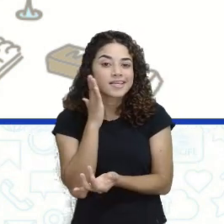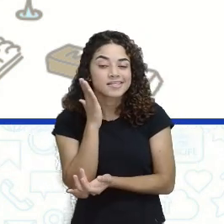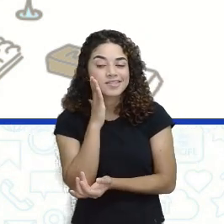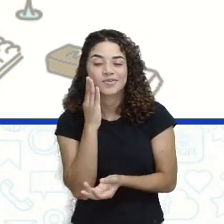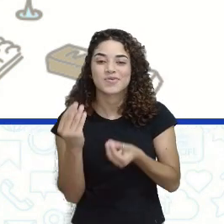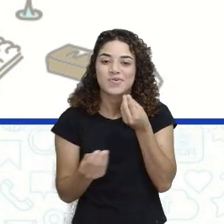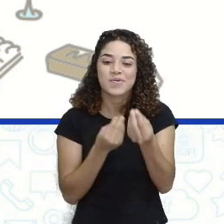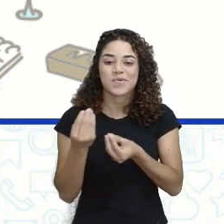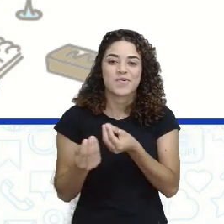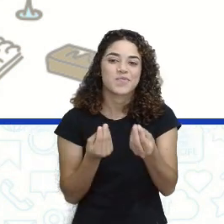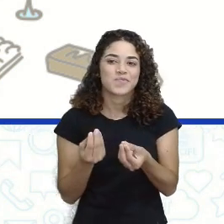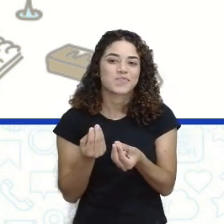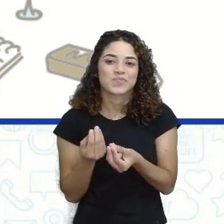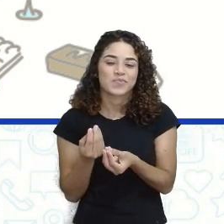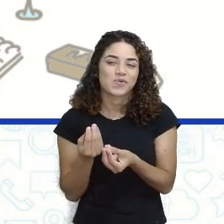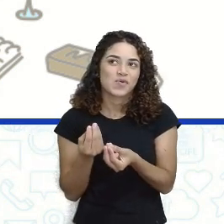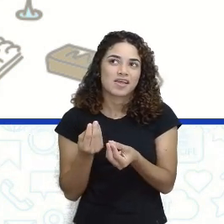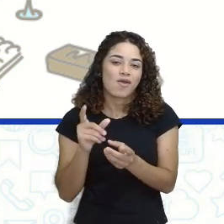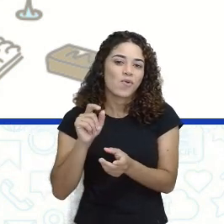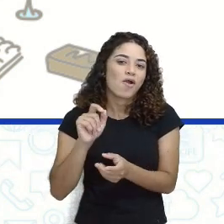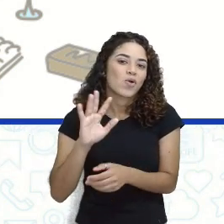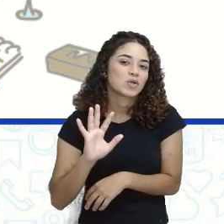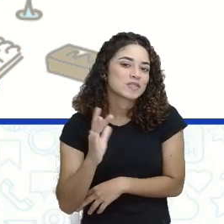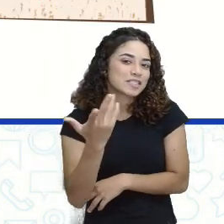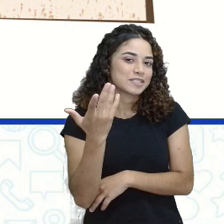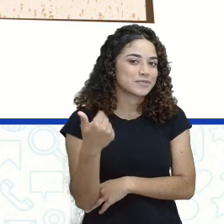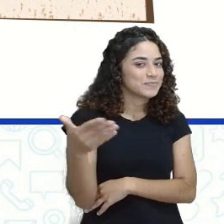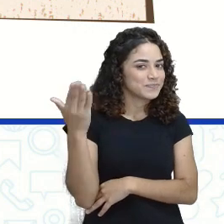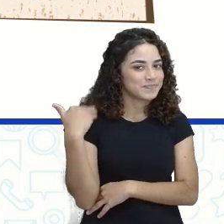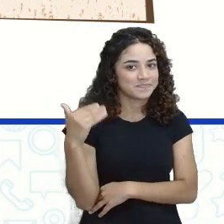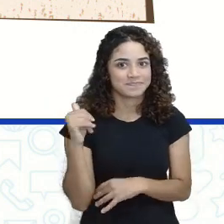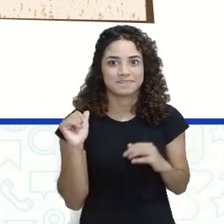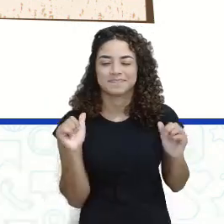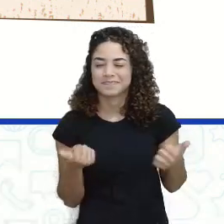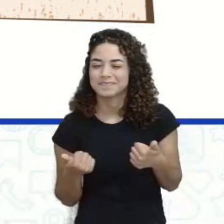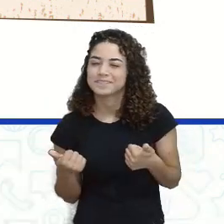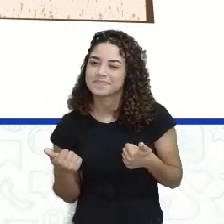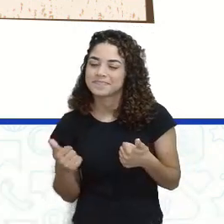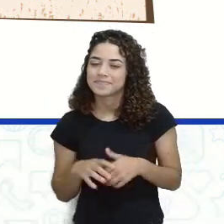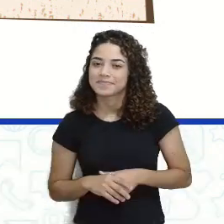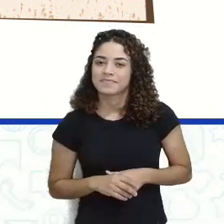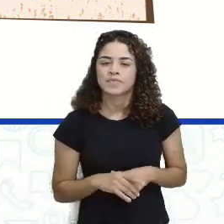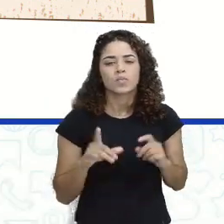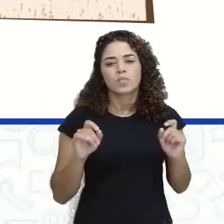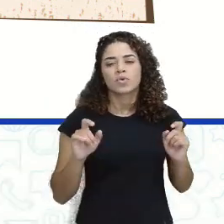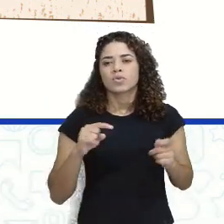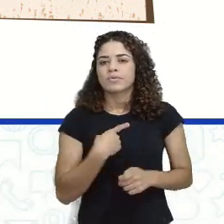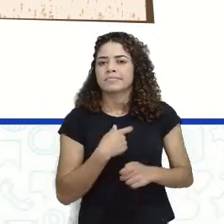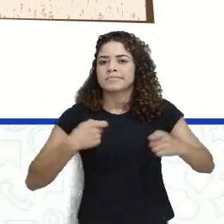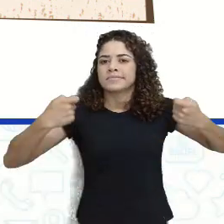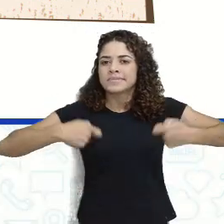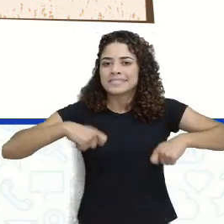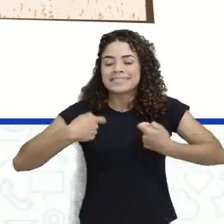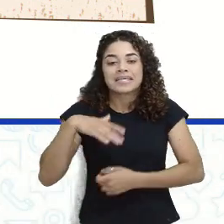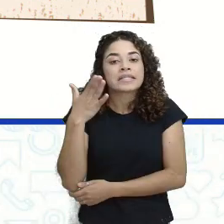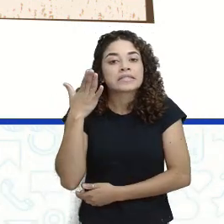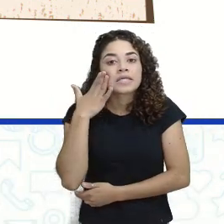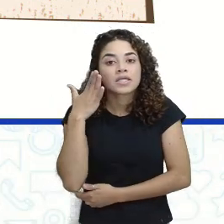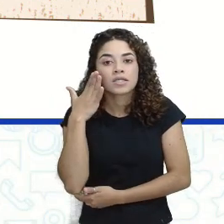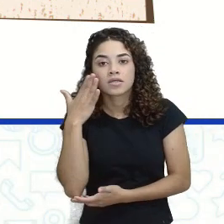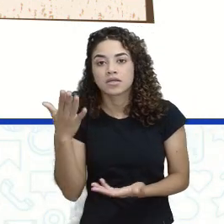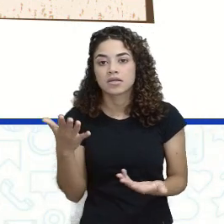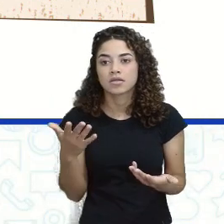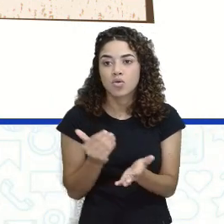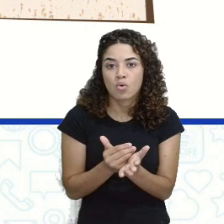entender melhor nessa parte da nossa história. Então vamos lá. O que é que a gente precisa